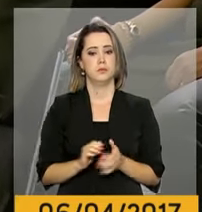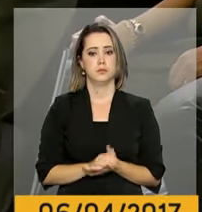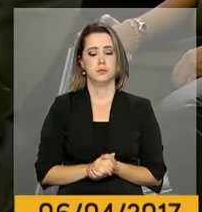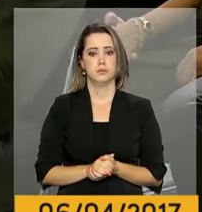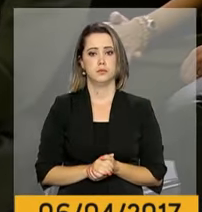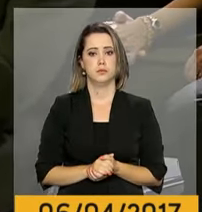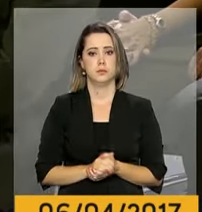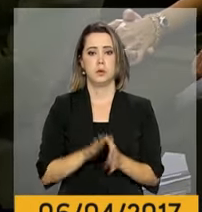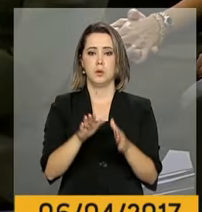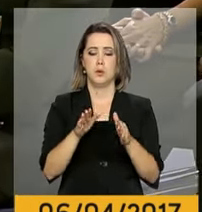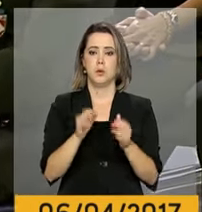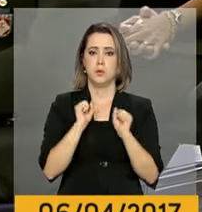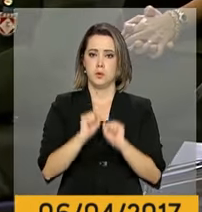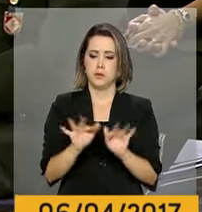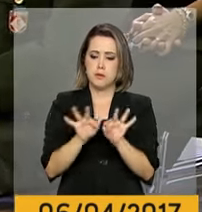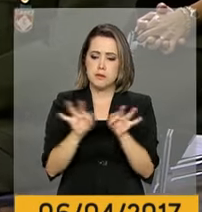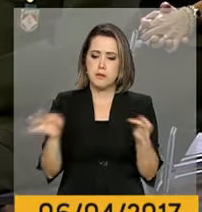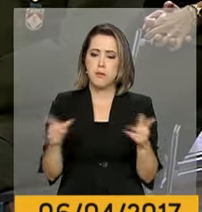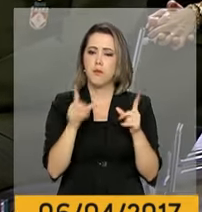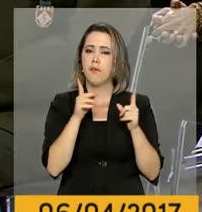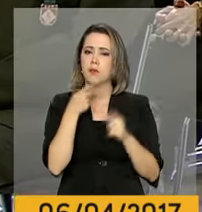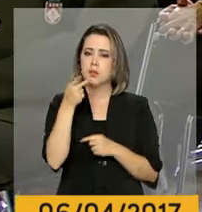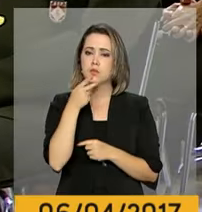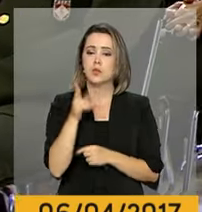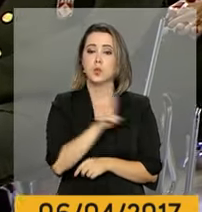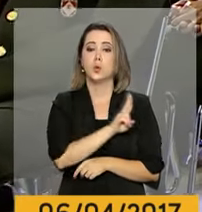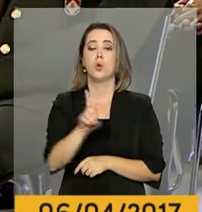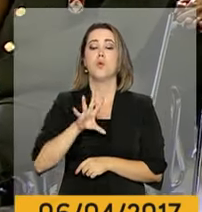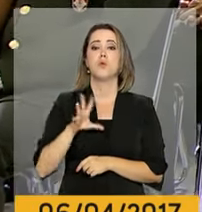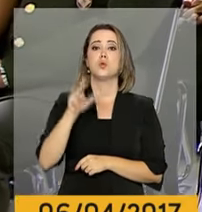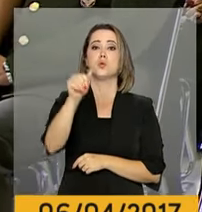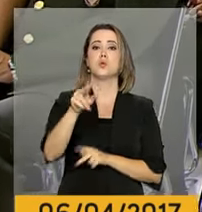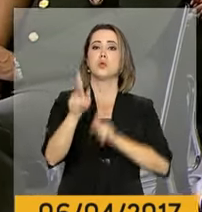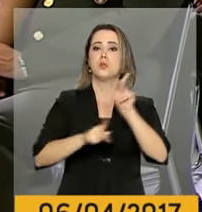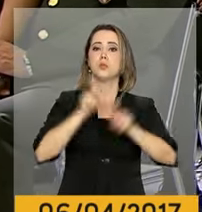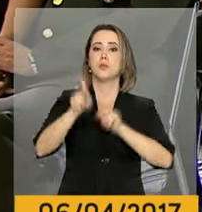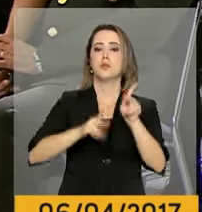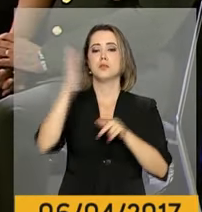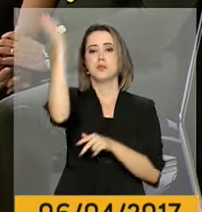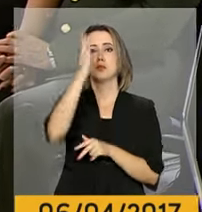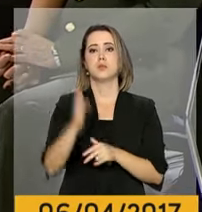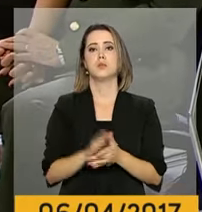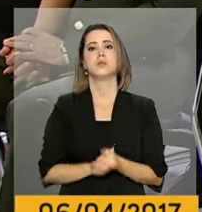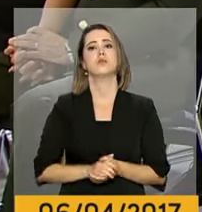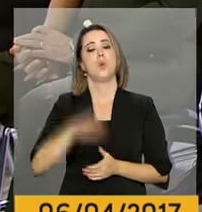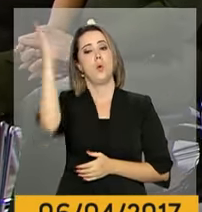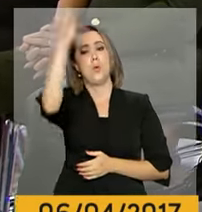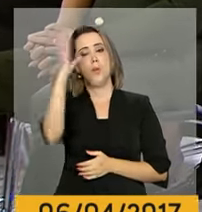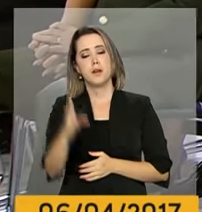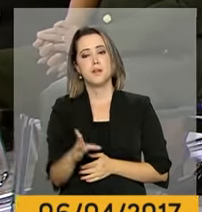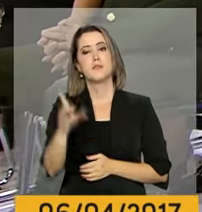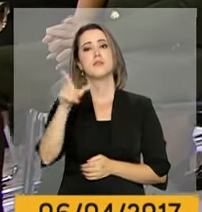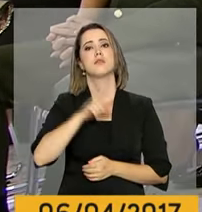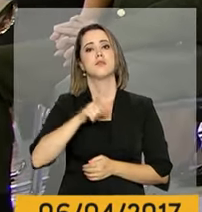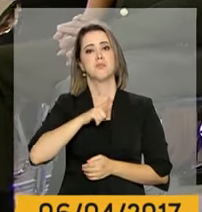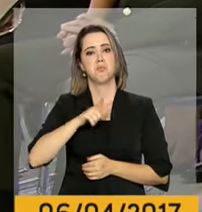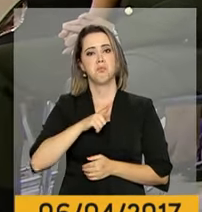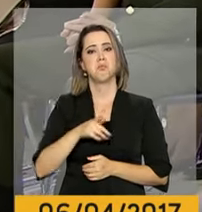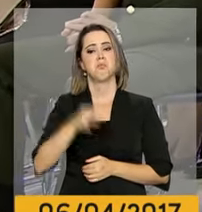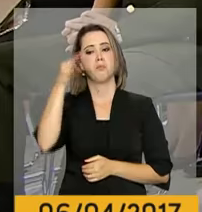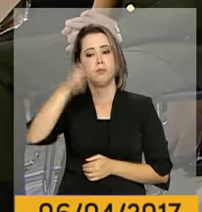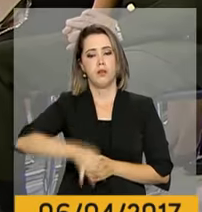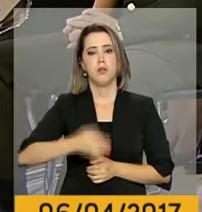a singeleza da afirmação mais verdadeira, em nome de todo o povo brasileiro. O Brasil tem a certeza de